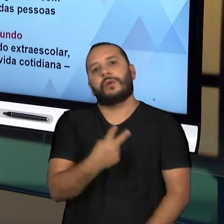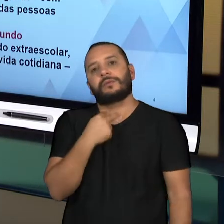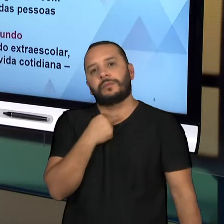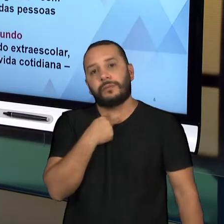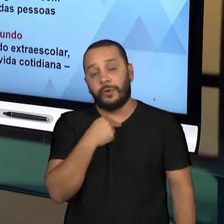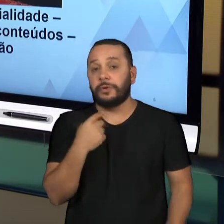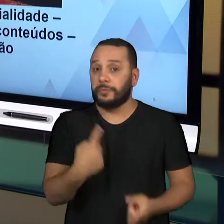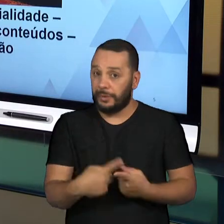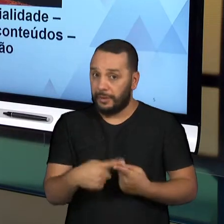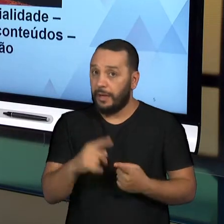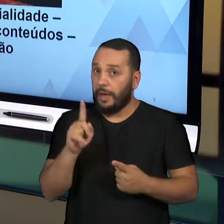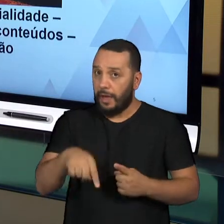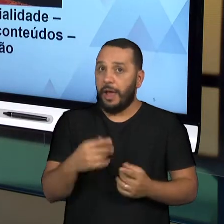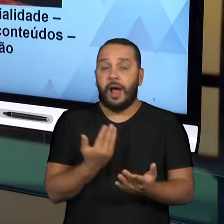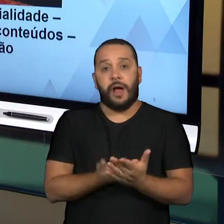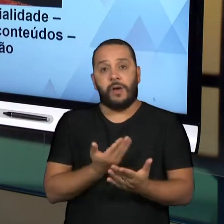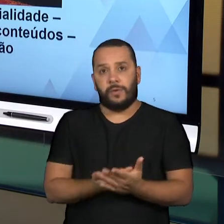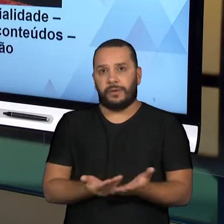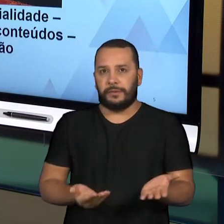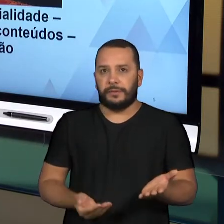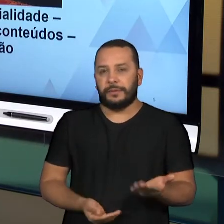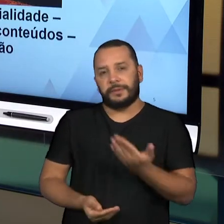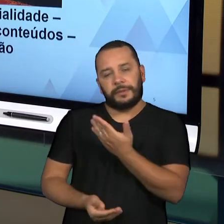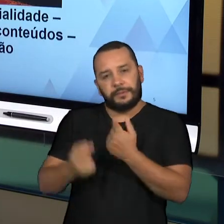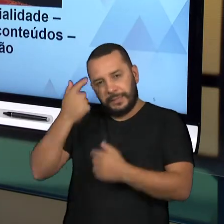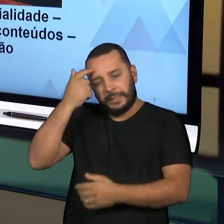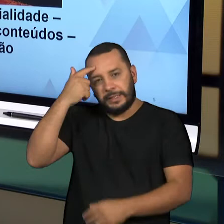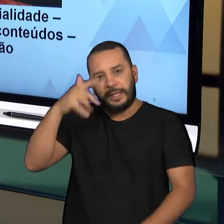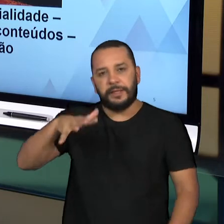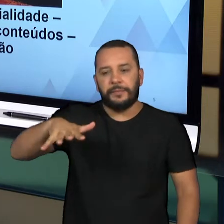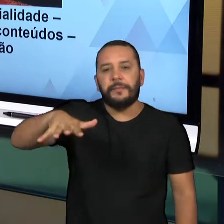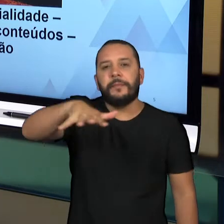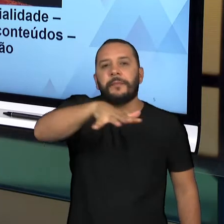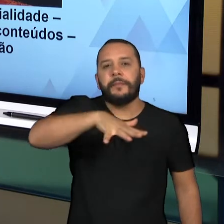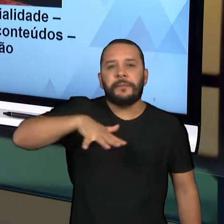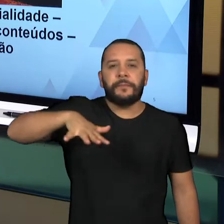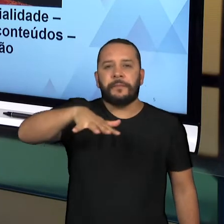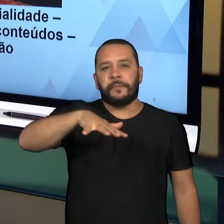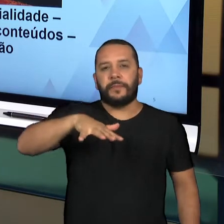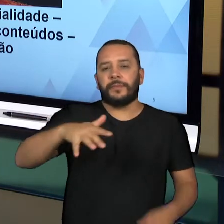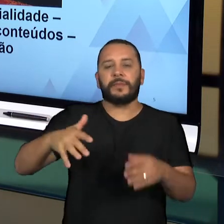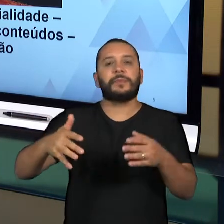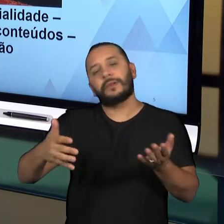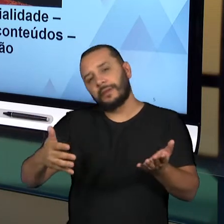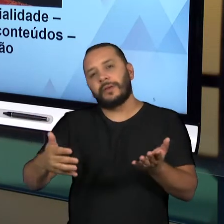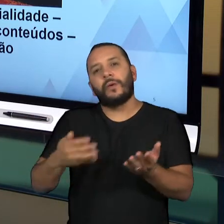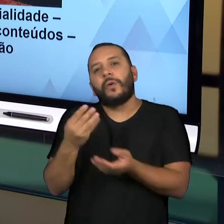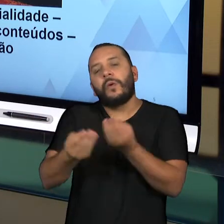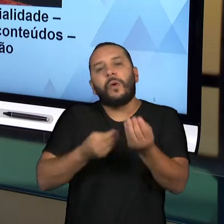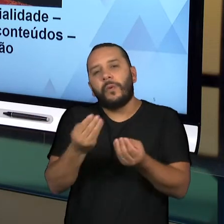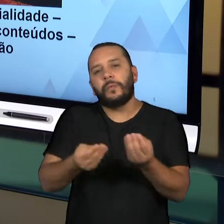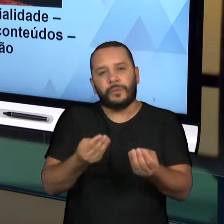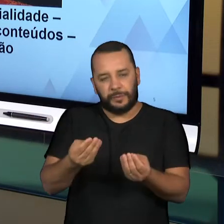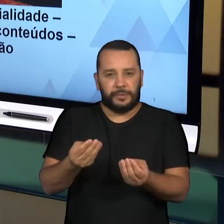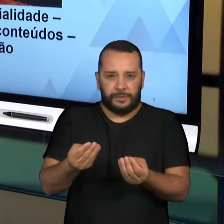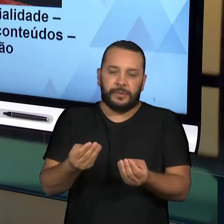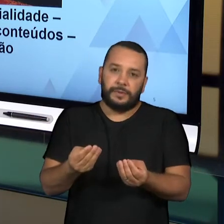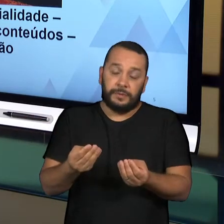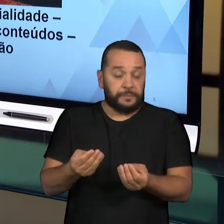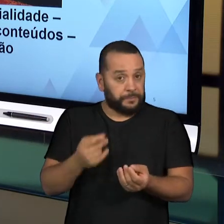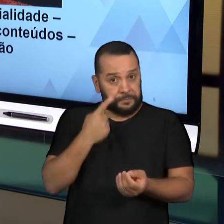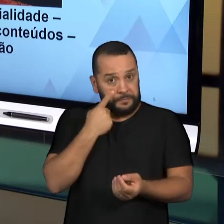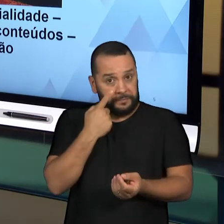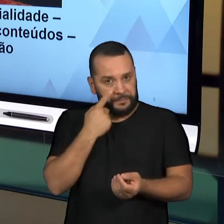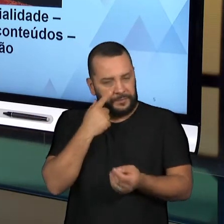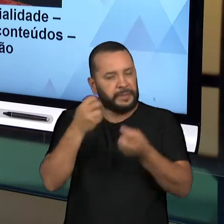a respeito desses conselhos né e pensando um pouquinho né em como trabalhar esses conceitos na vídeo aula